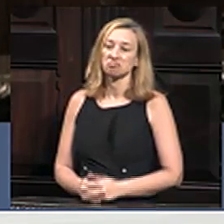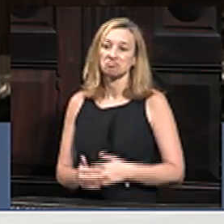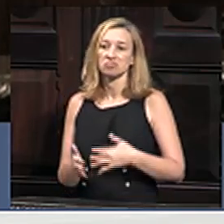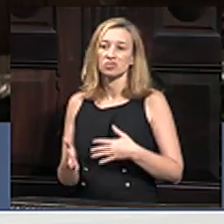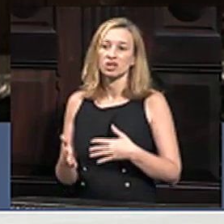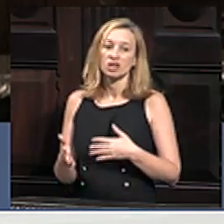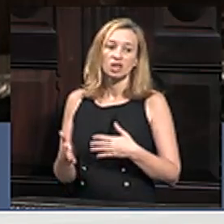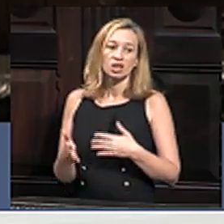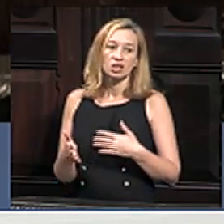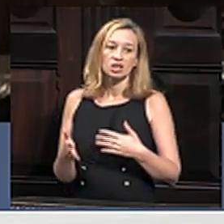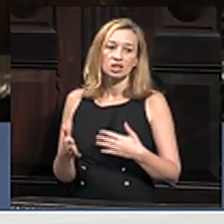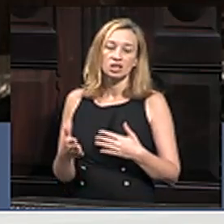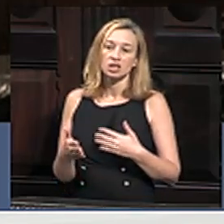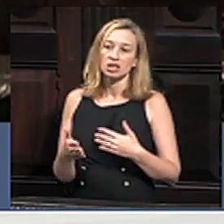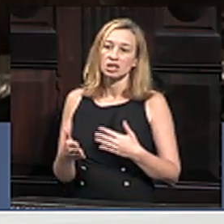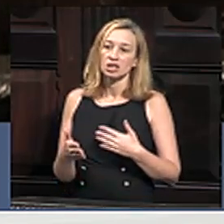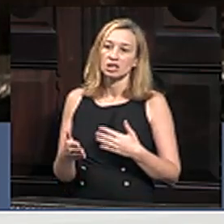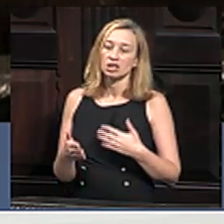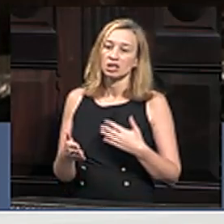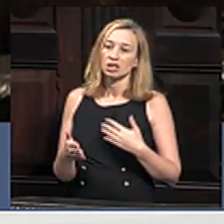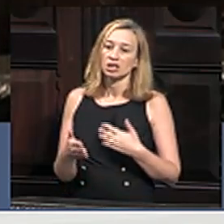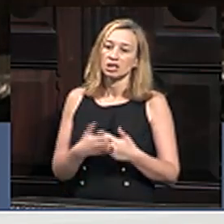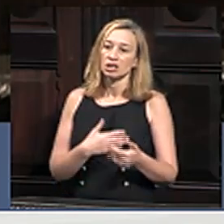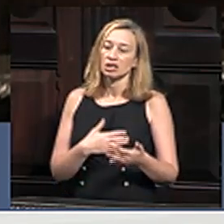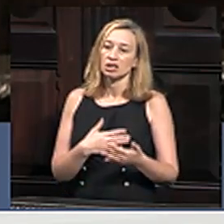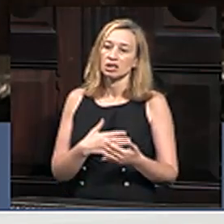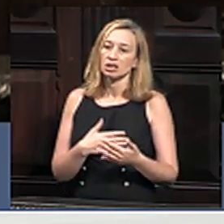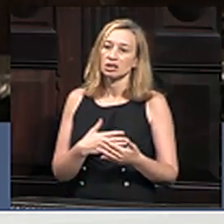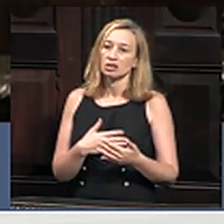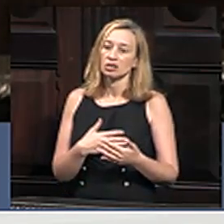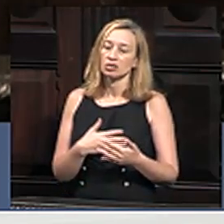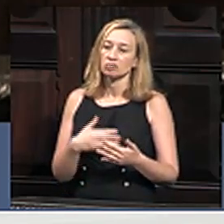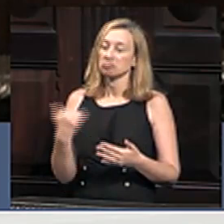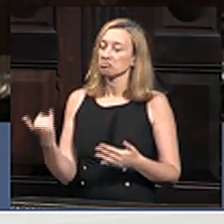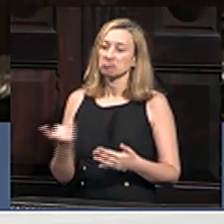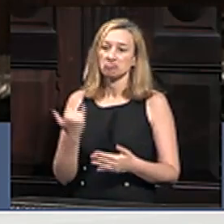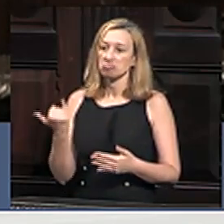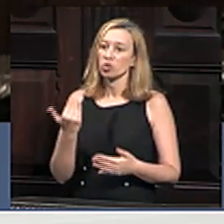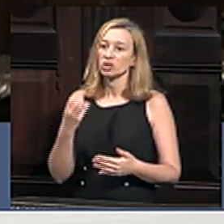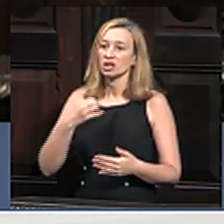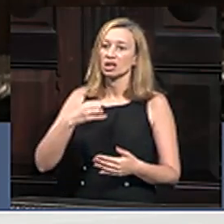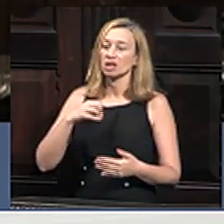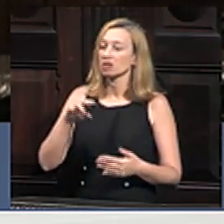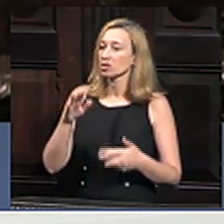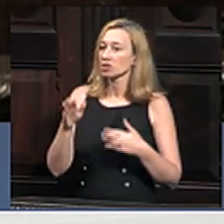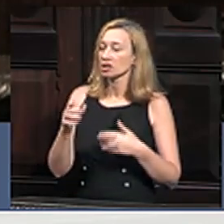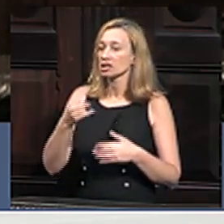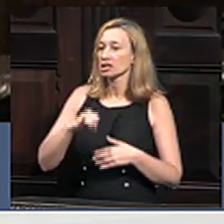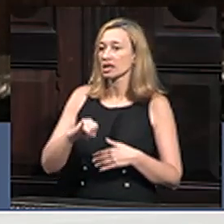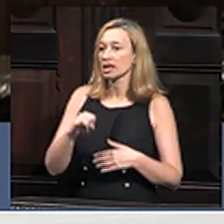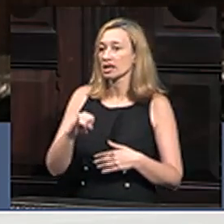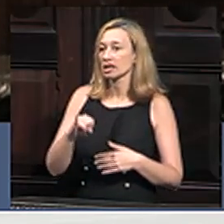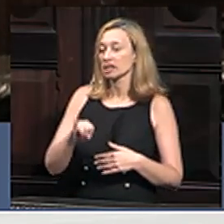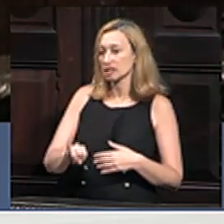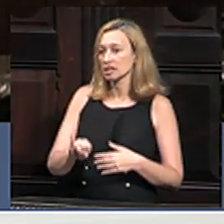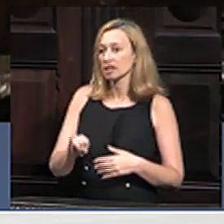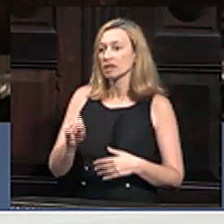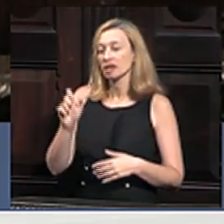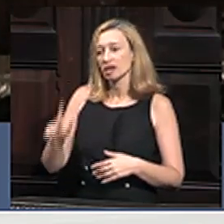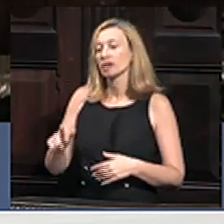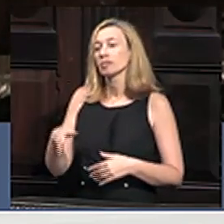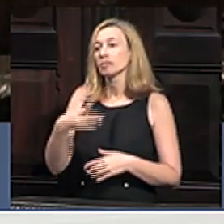independente de preferências políticas ou amizades pessoais. Mas o Supremo Tribunal Federal vem